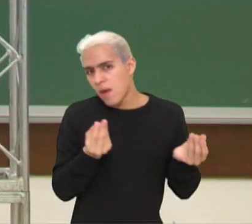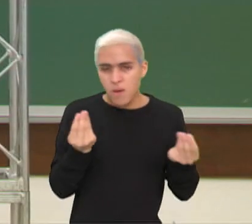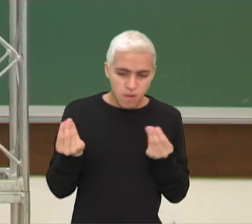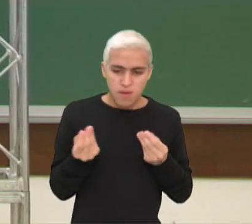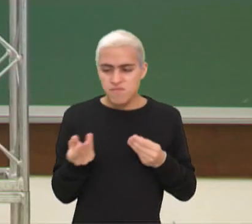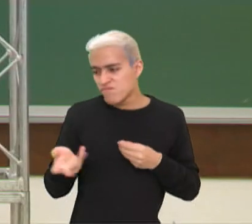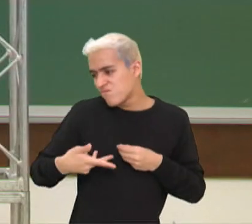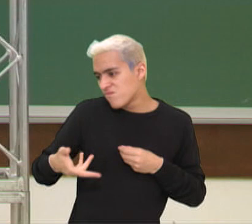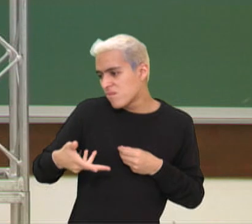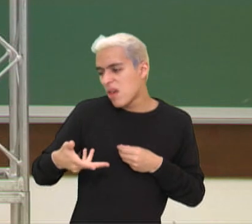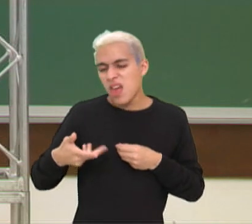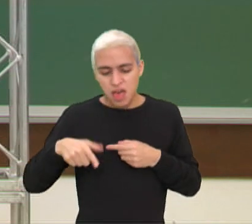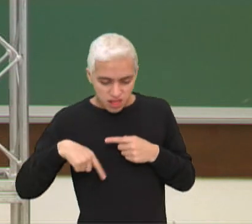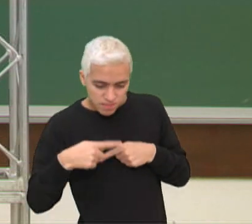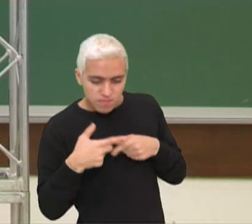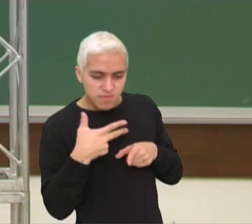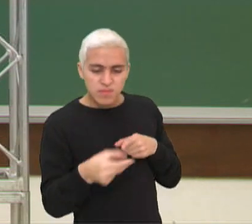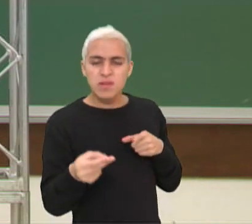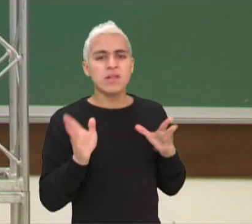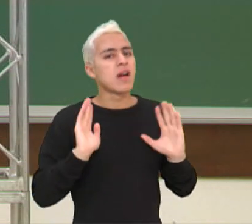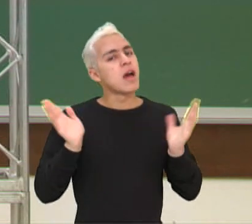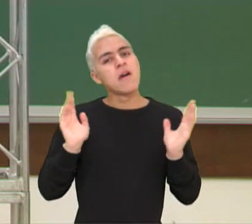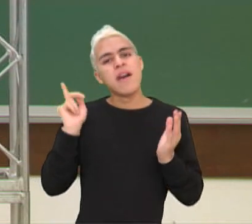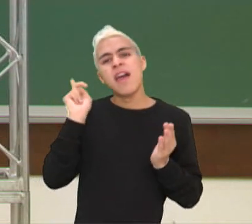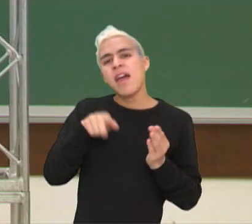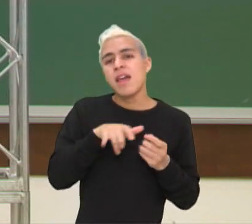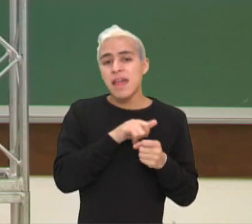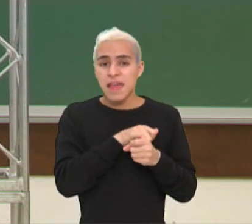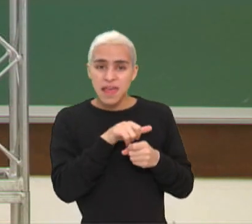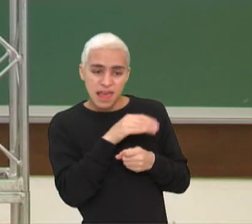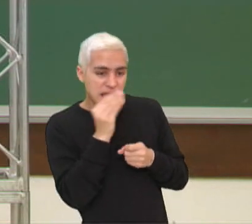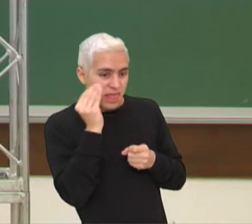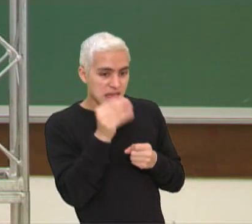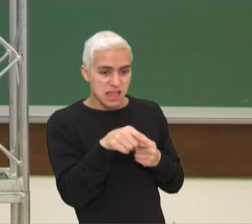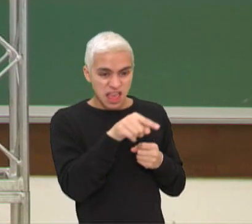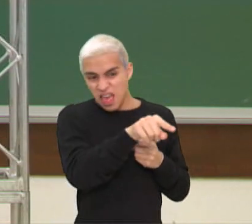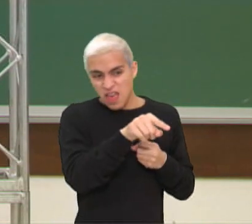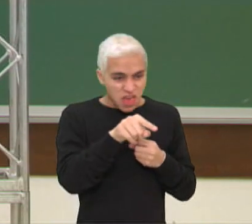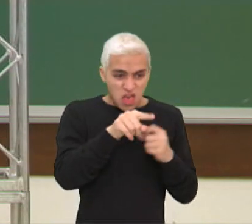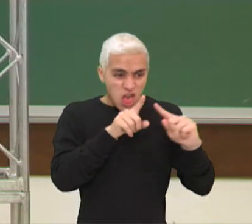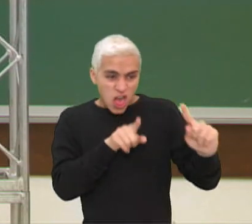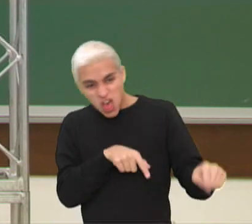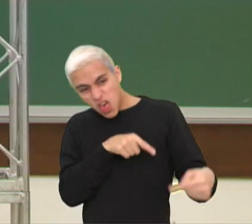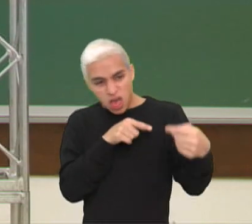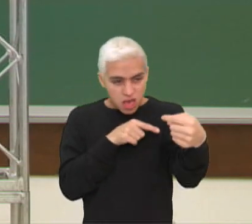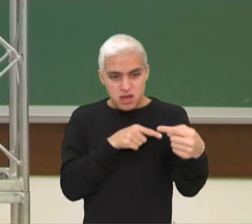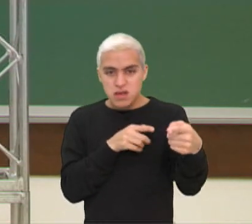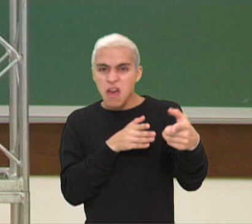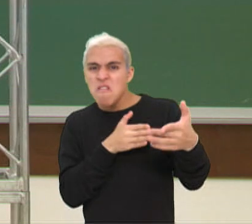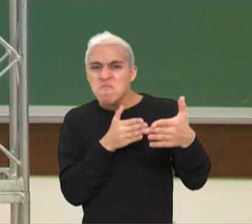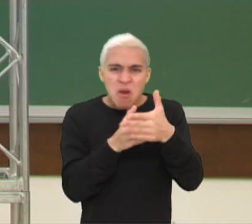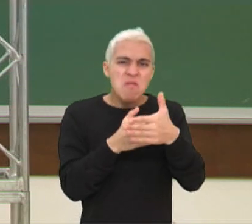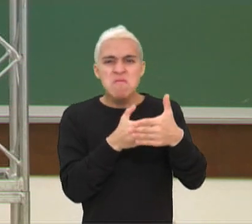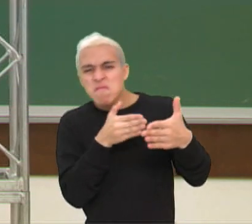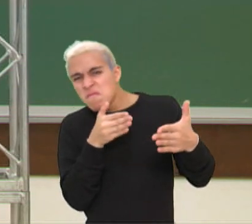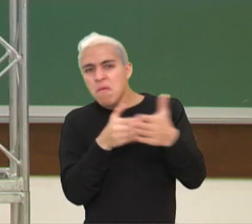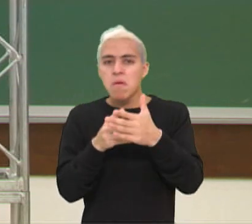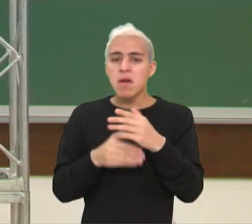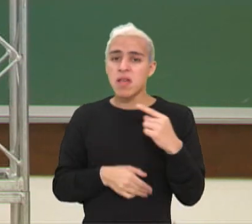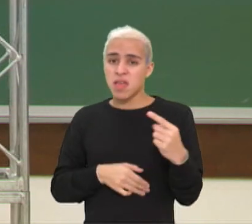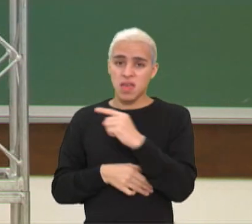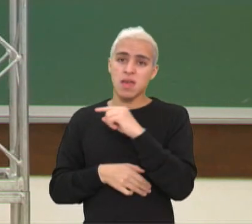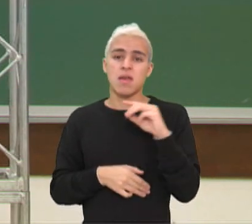dado e fazer a tua jogada. Então ele vai ser estratégia, vou ter que bloquear o meu oponente. O jogo Mancala, ele